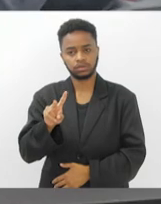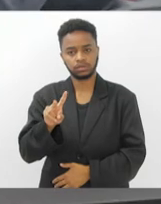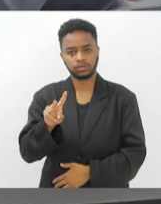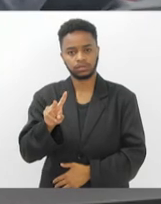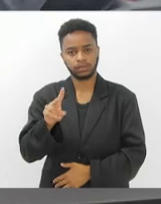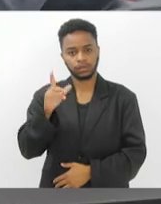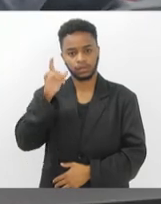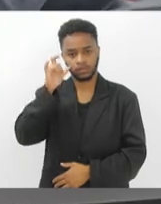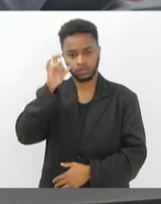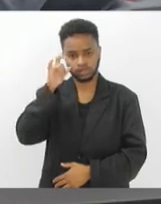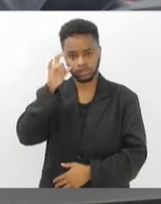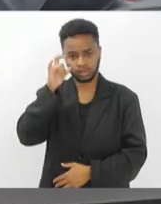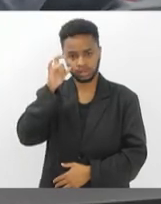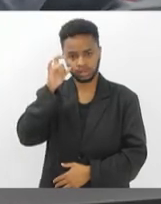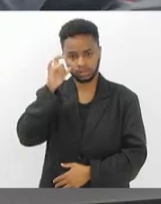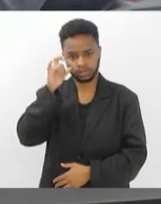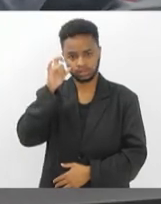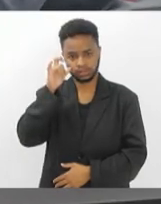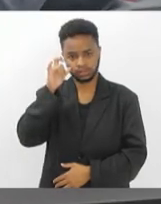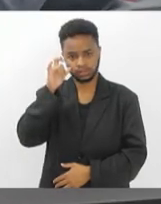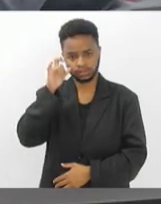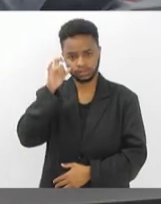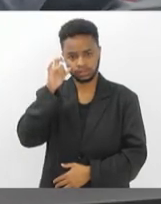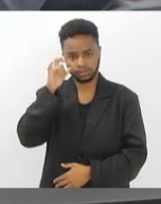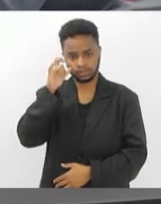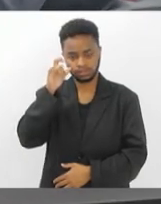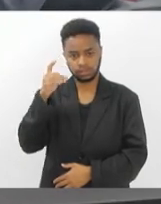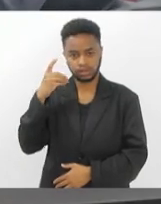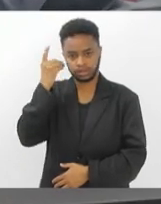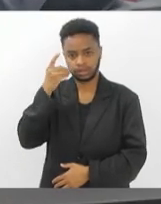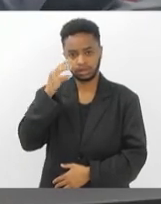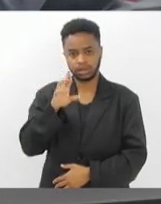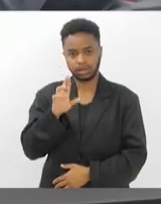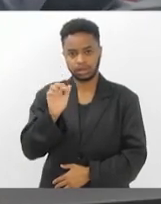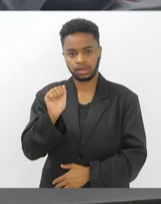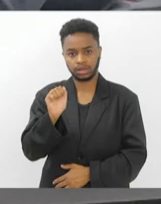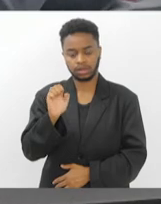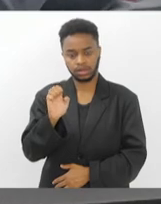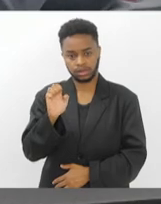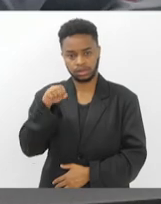no Instagram da nossa deputada Renata Souza